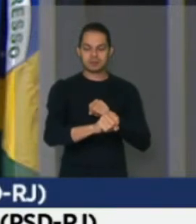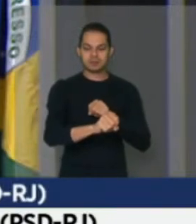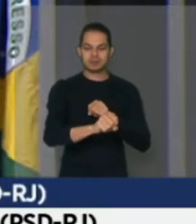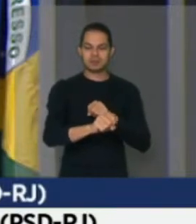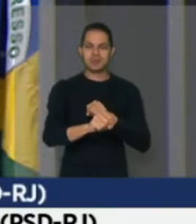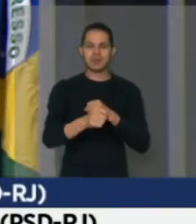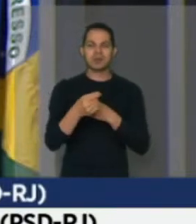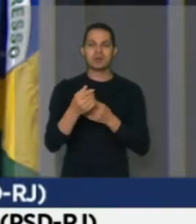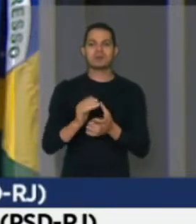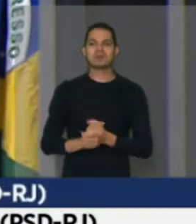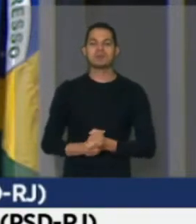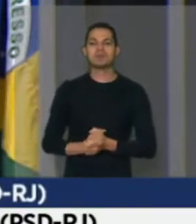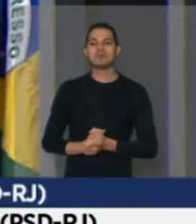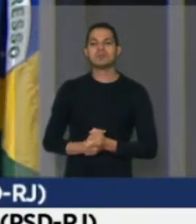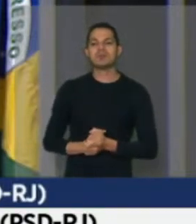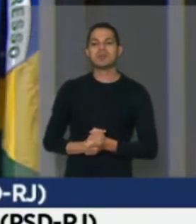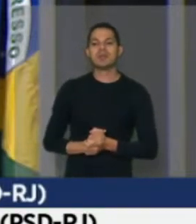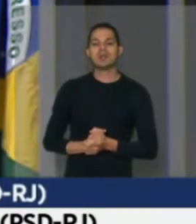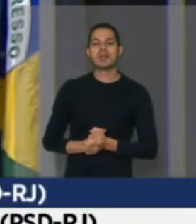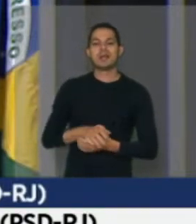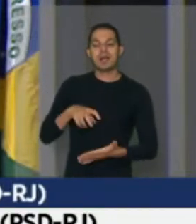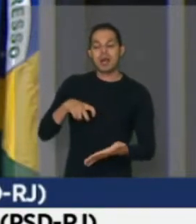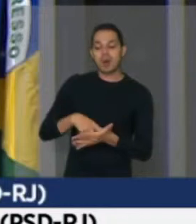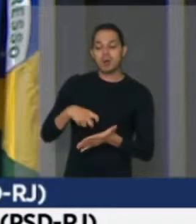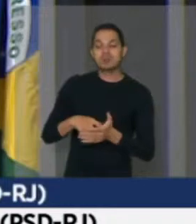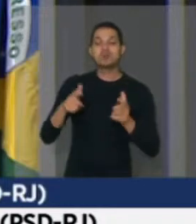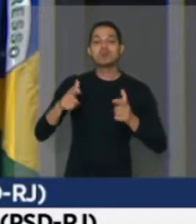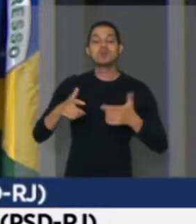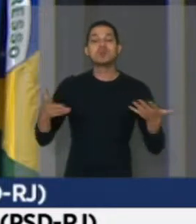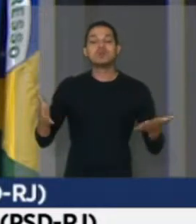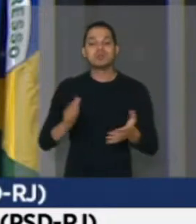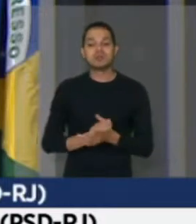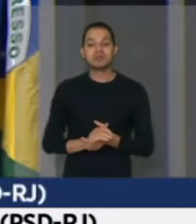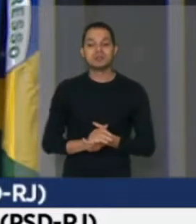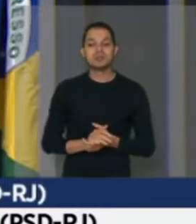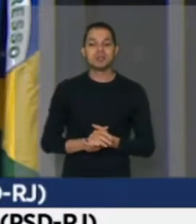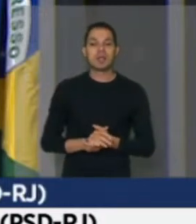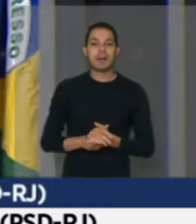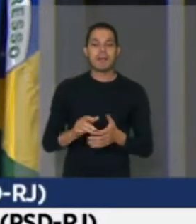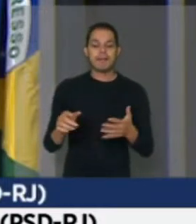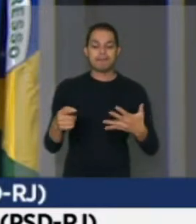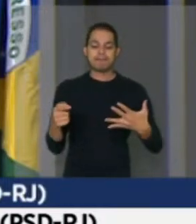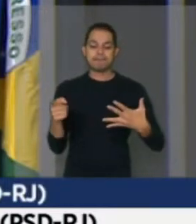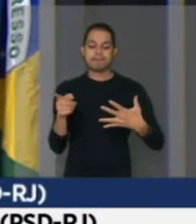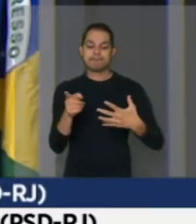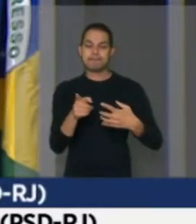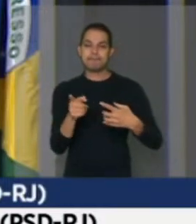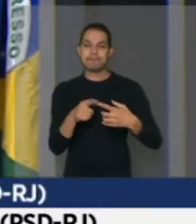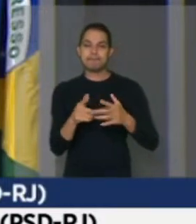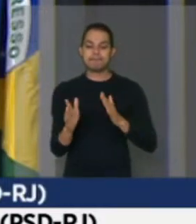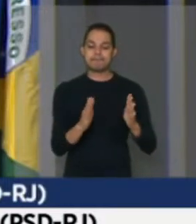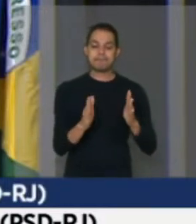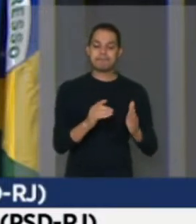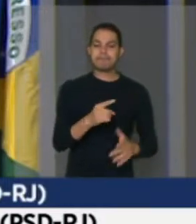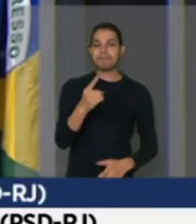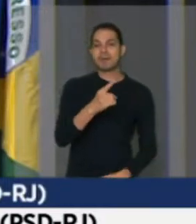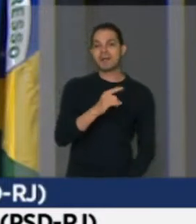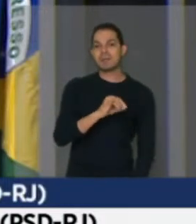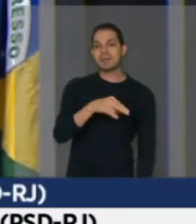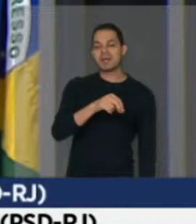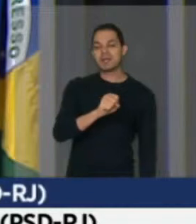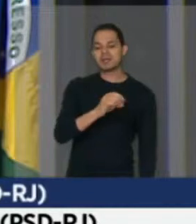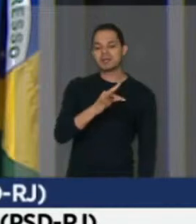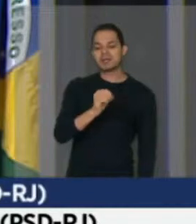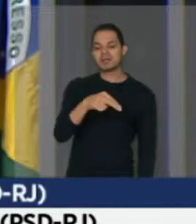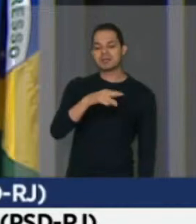Onde está a condenação, excelências, onde está a condenação em primeira instância da Flor de Lis? Em primeira